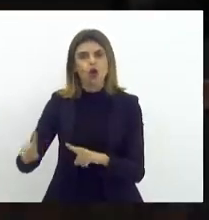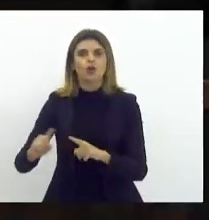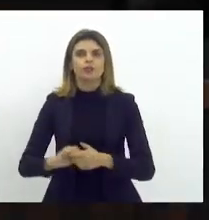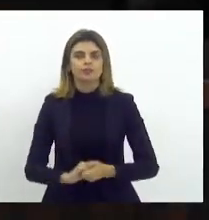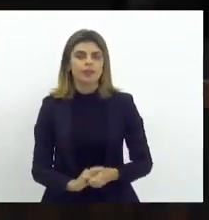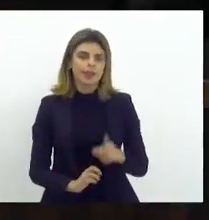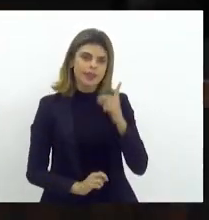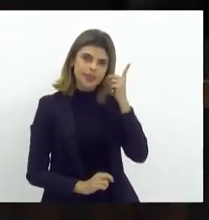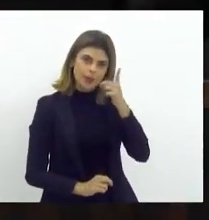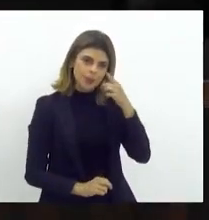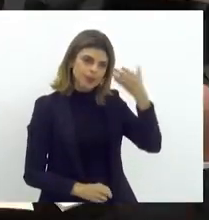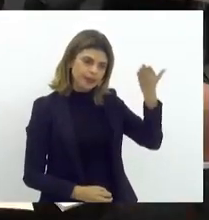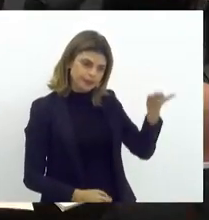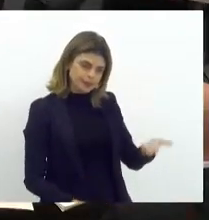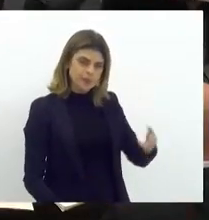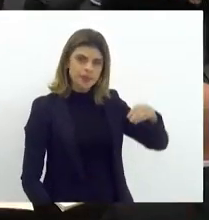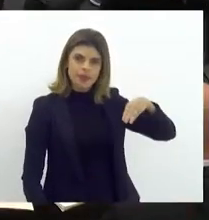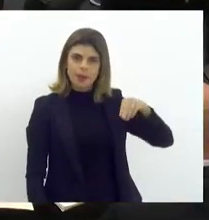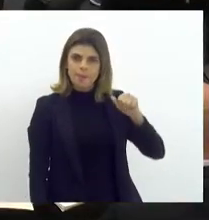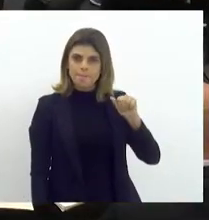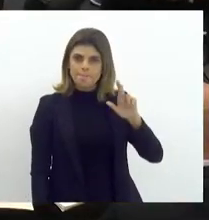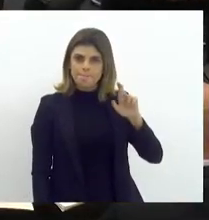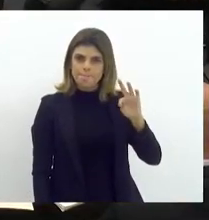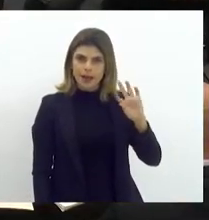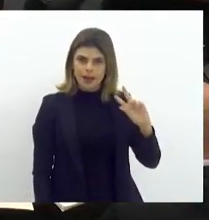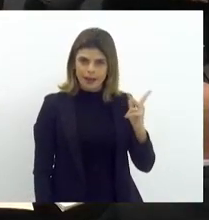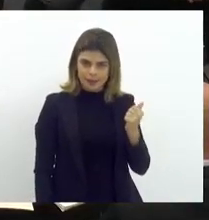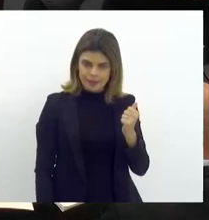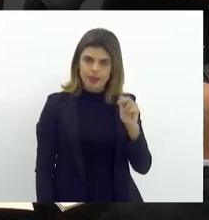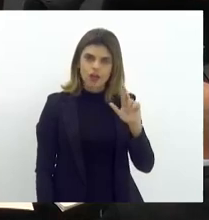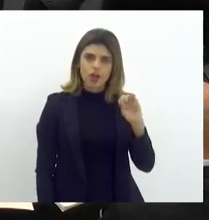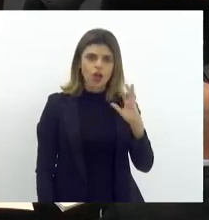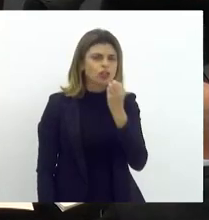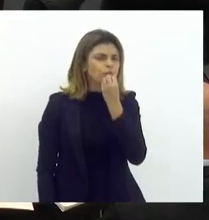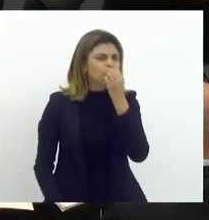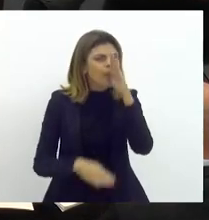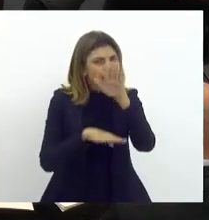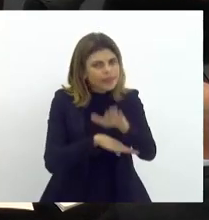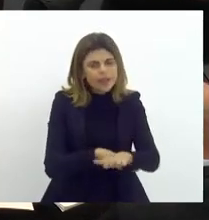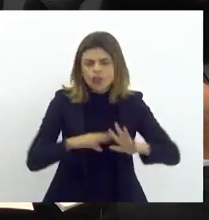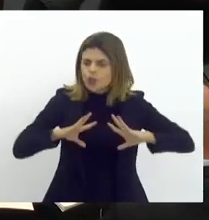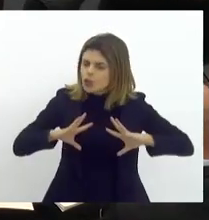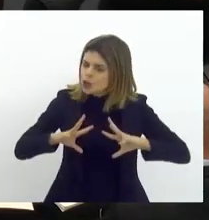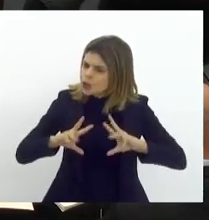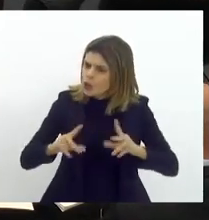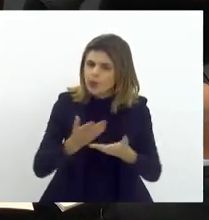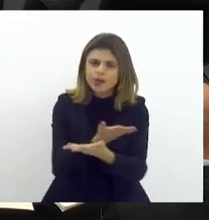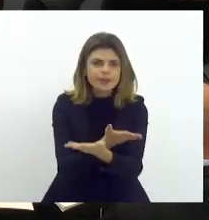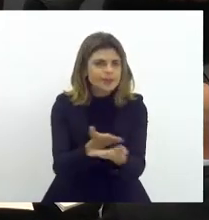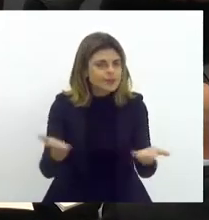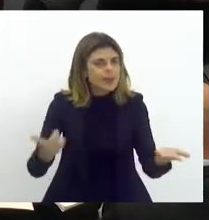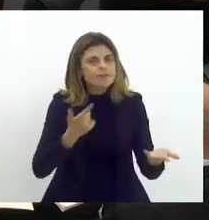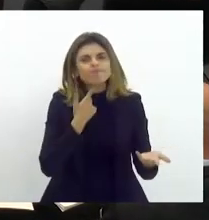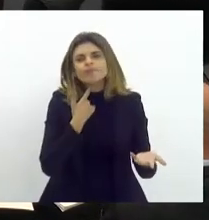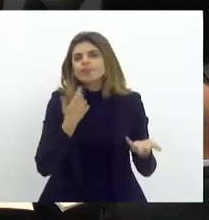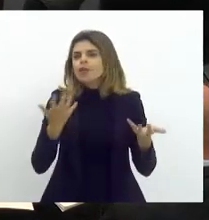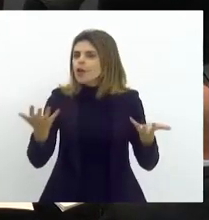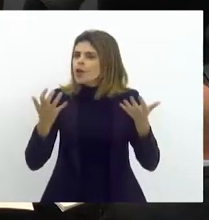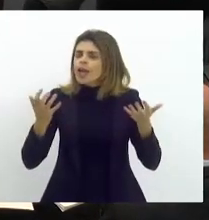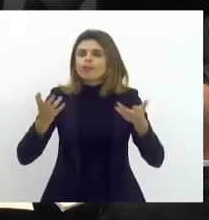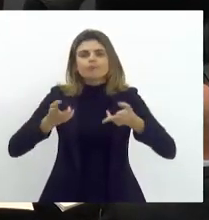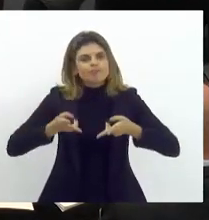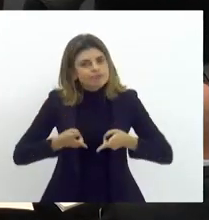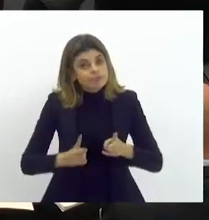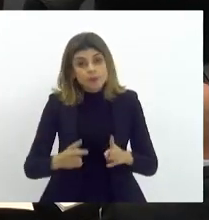deputada Marta Rocha por favor bom Boa tarde mais uma vez a todas e todos eu quero aqui é dizer